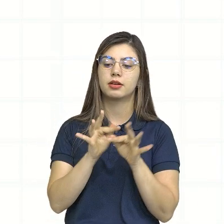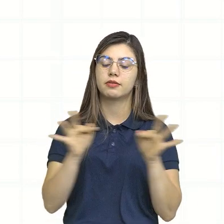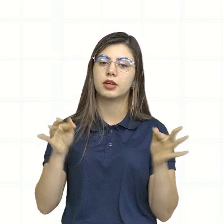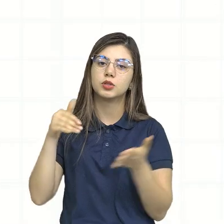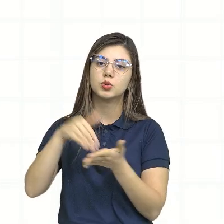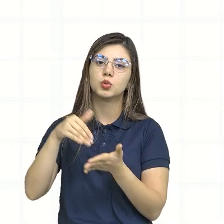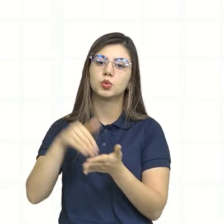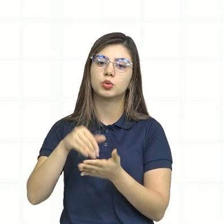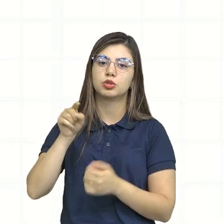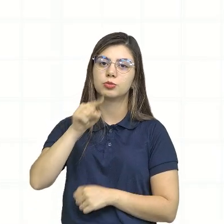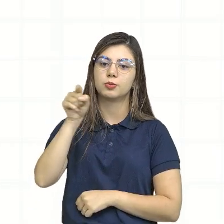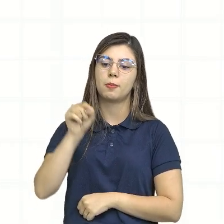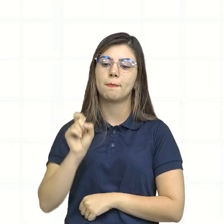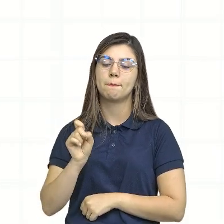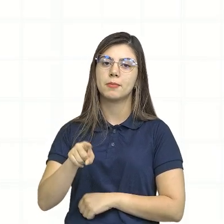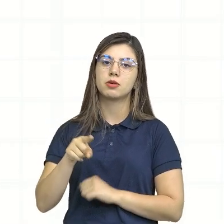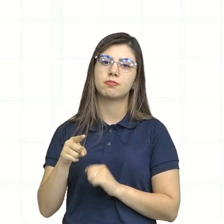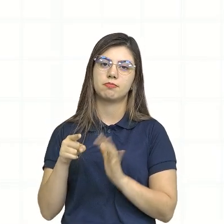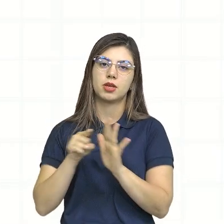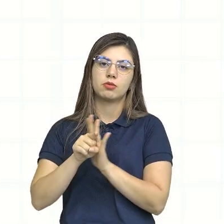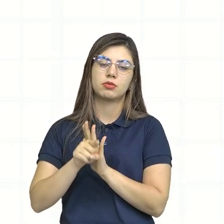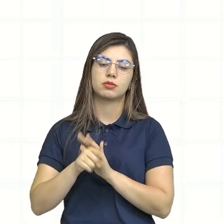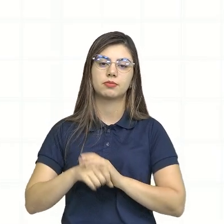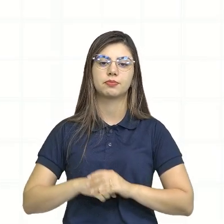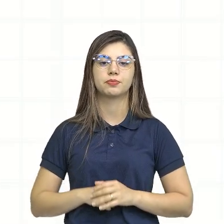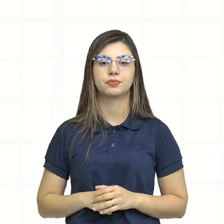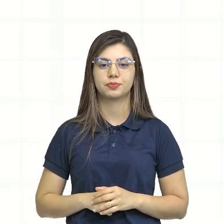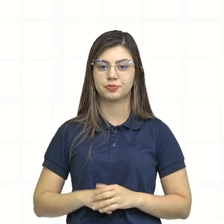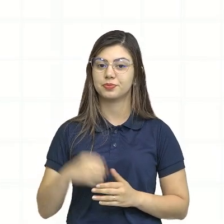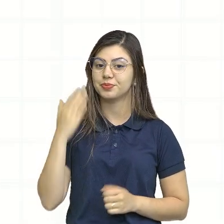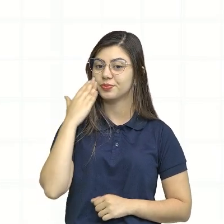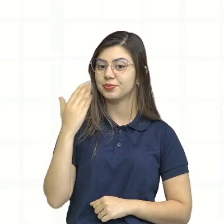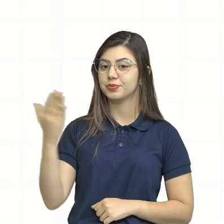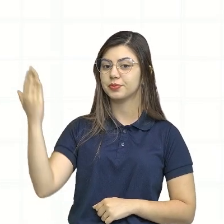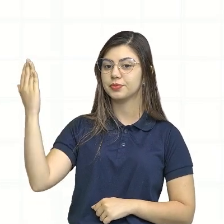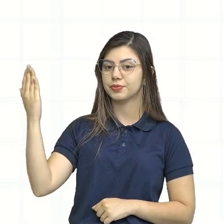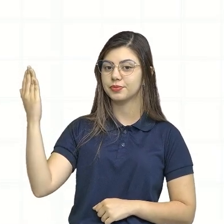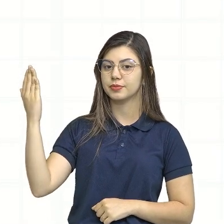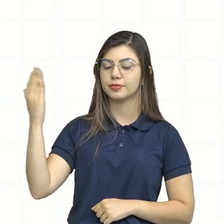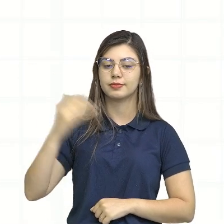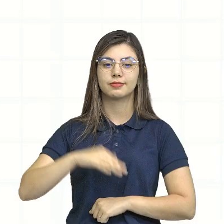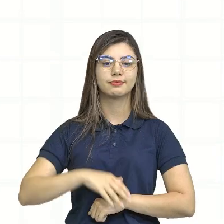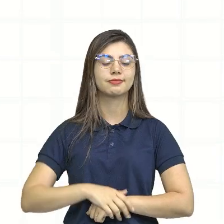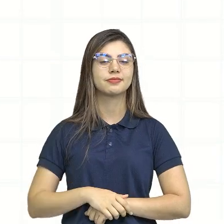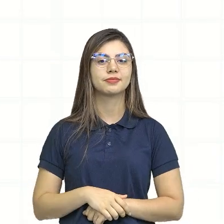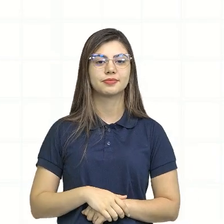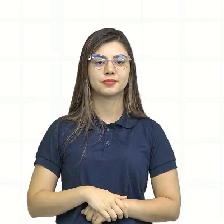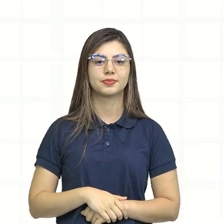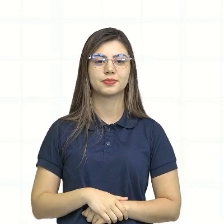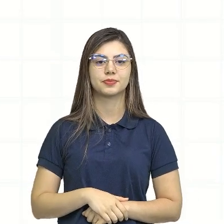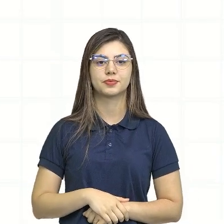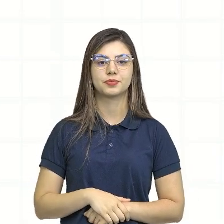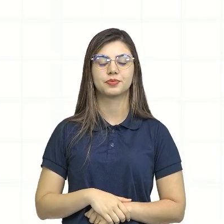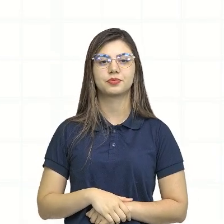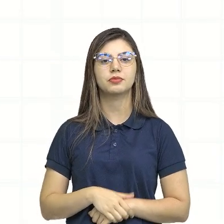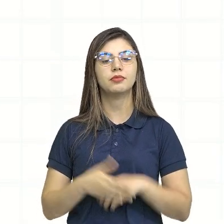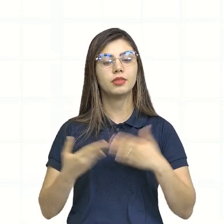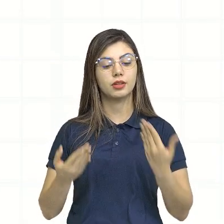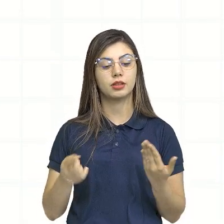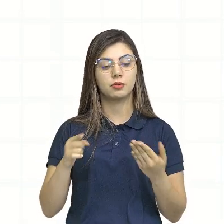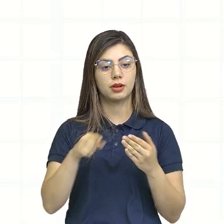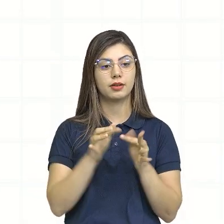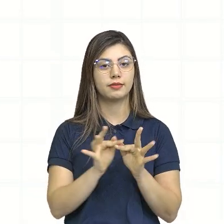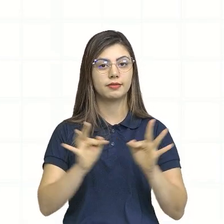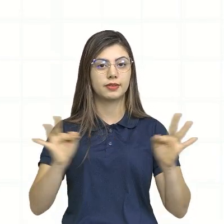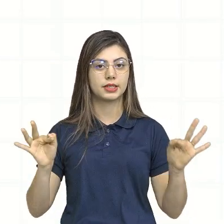o question mark, ok? Question mark aqui. Então, o simple past, gente, que é o passado